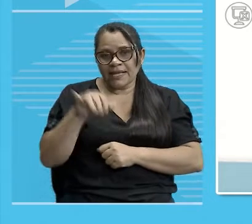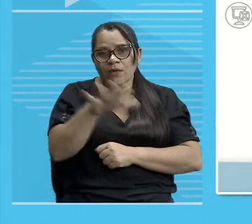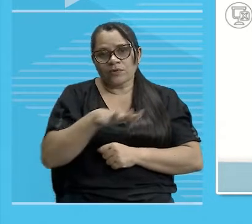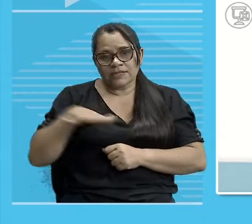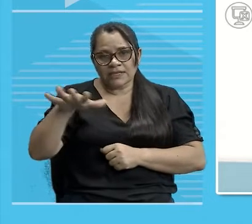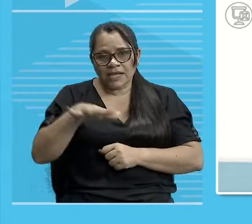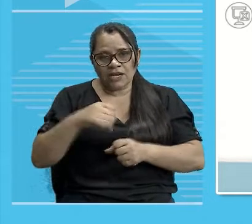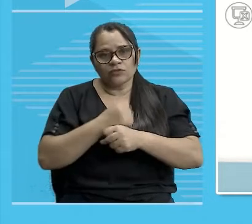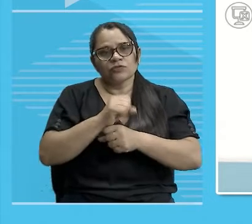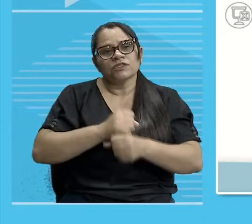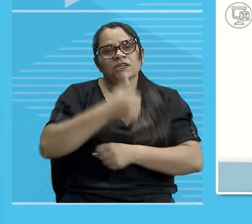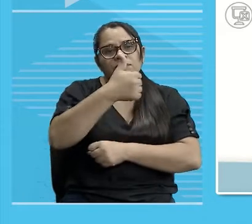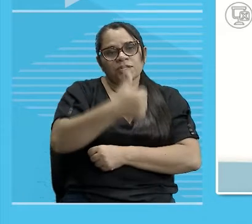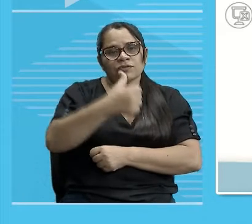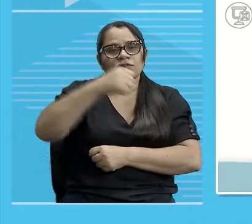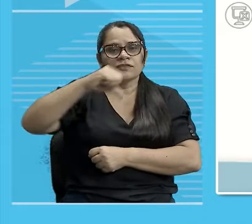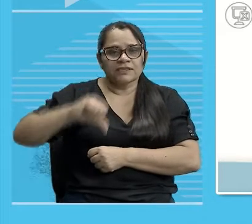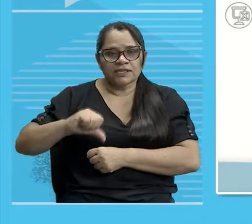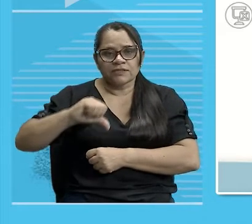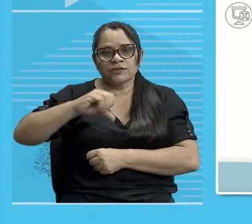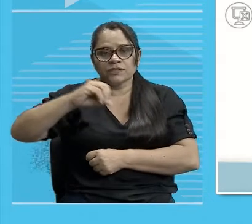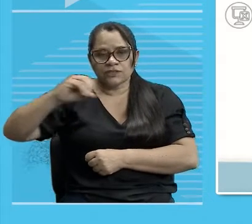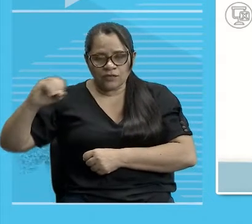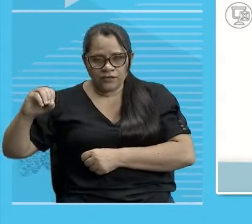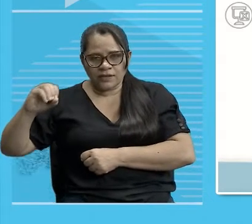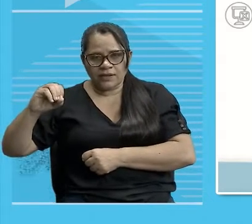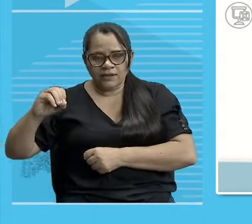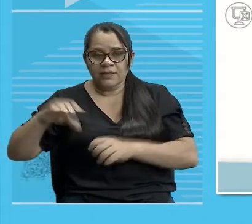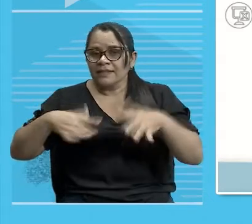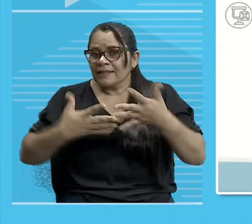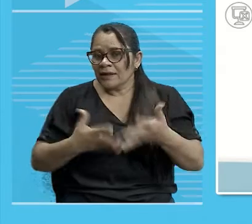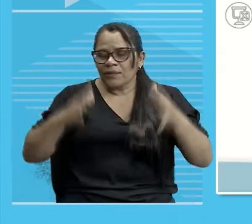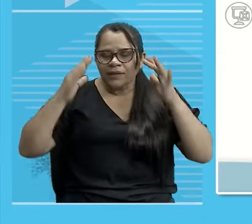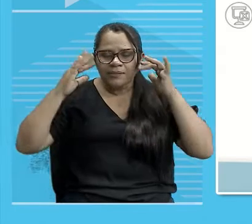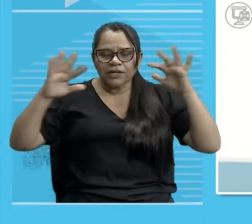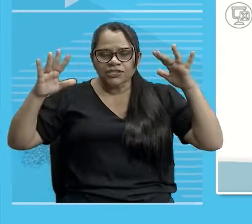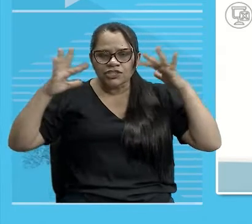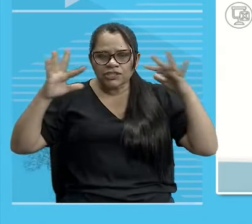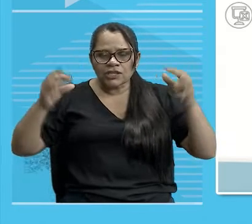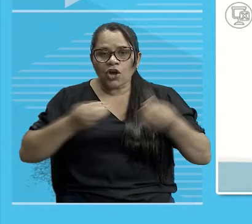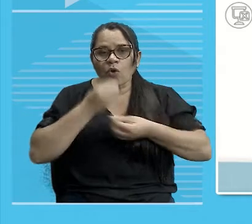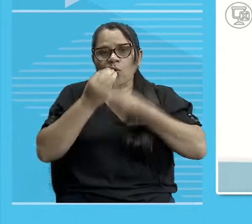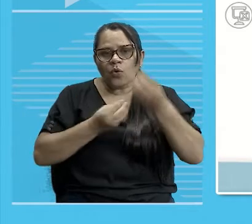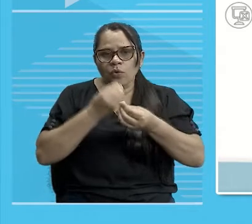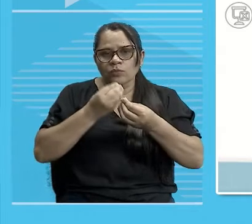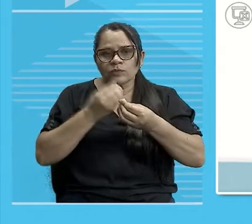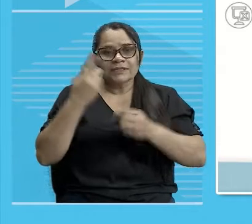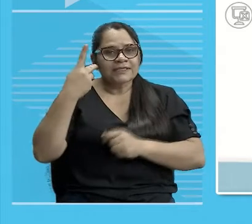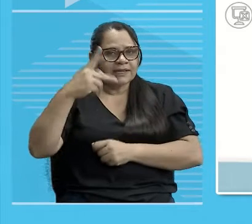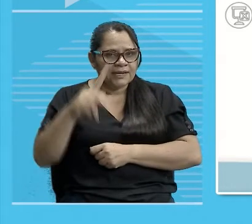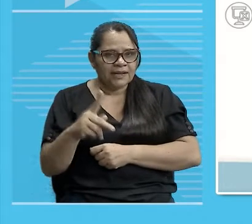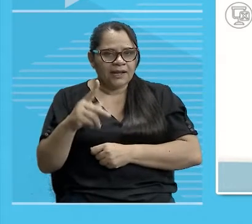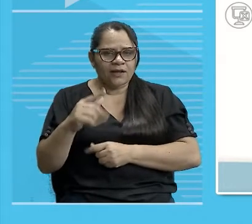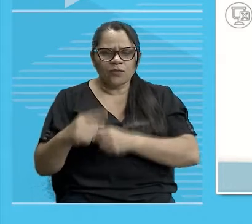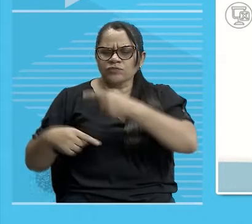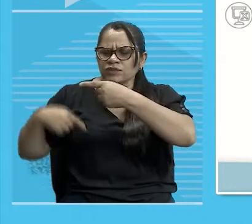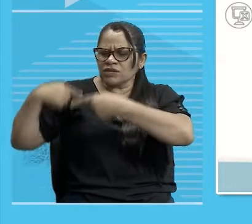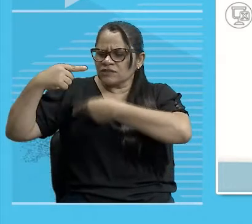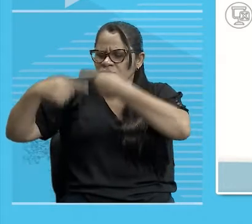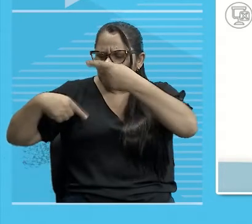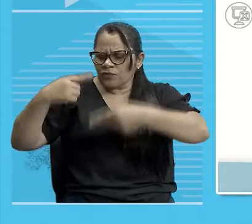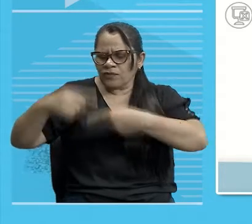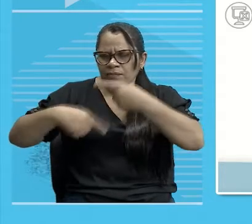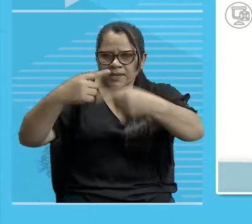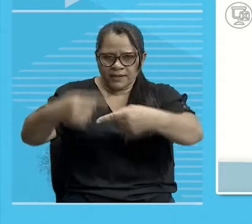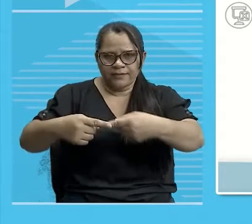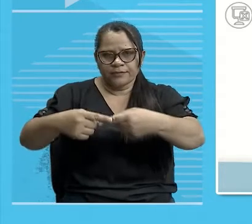90 imagina só como será o cenário daqui a 30 anos nós